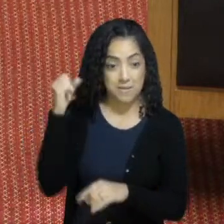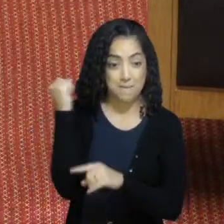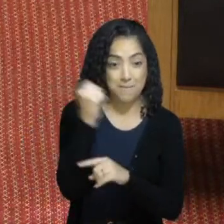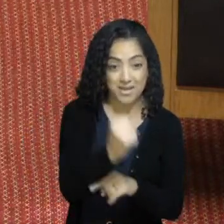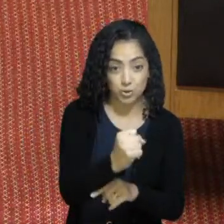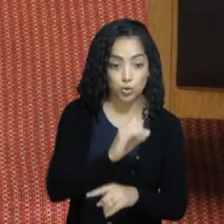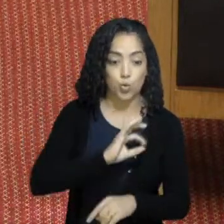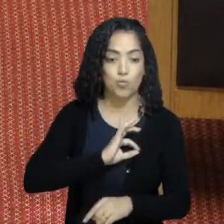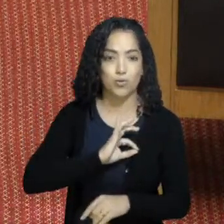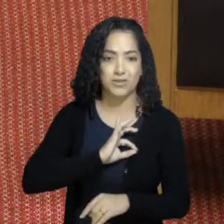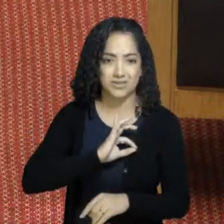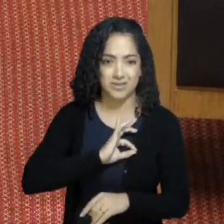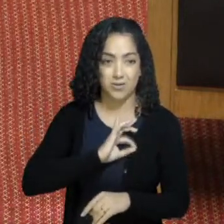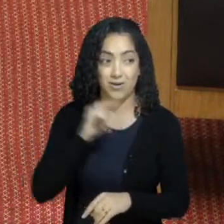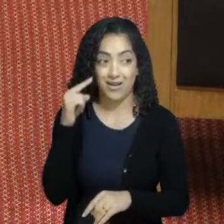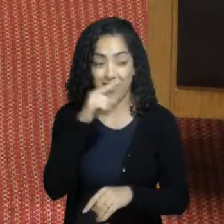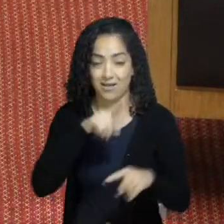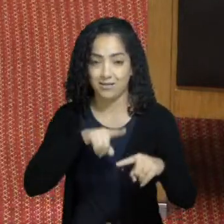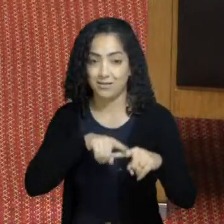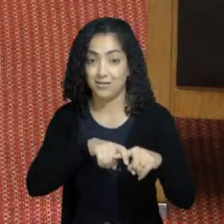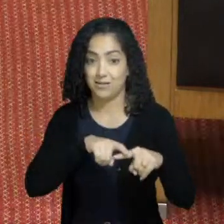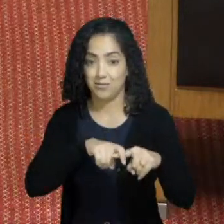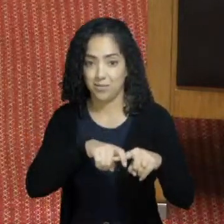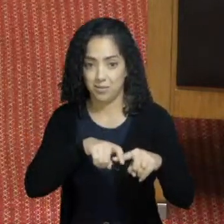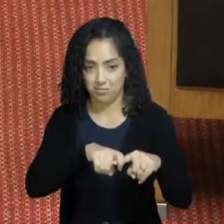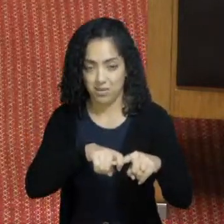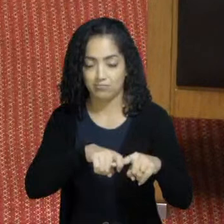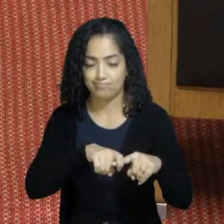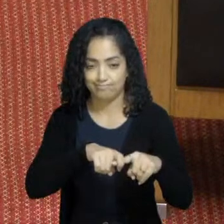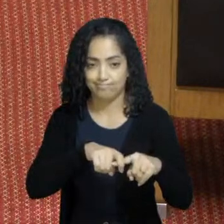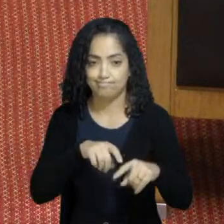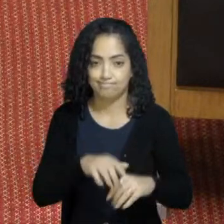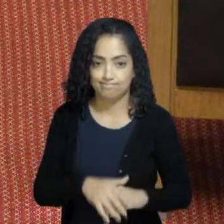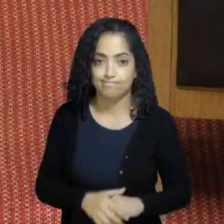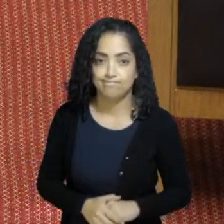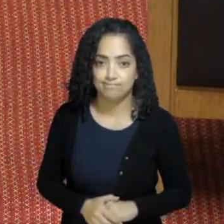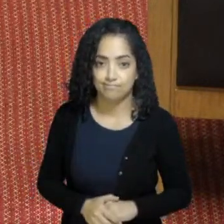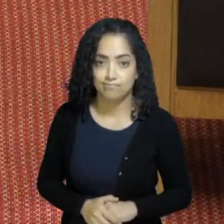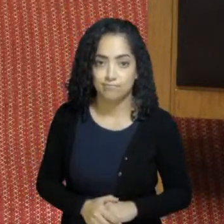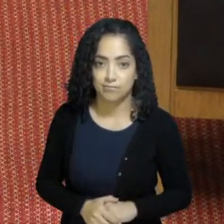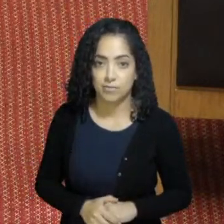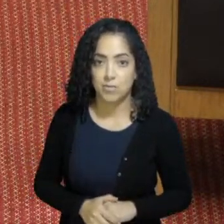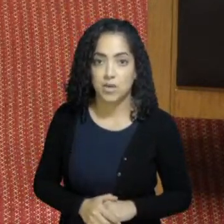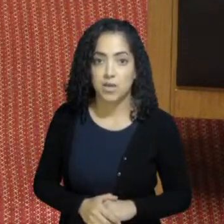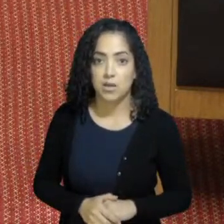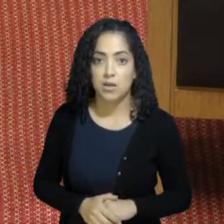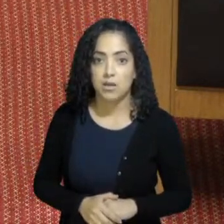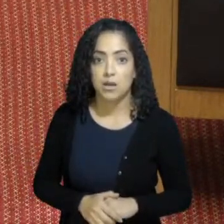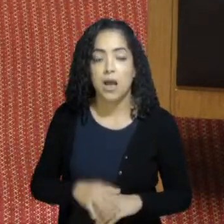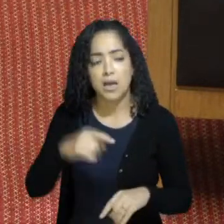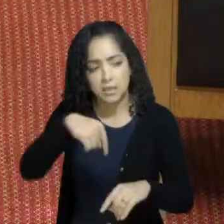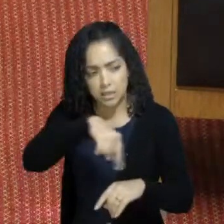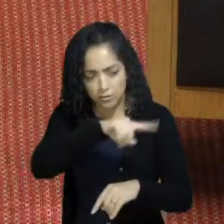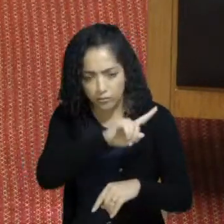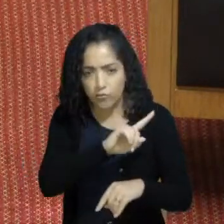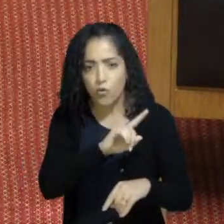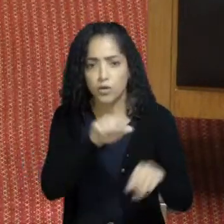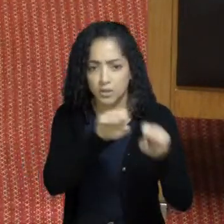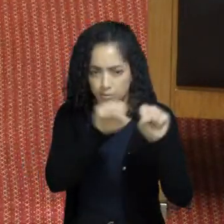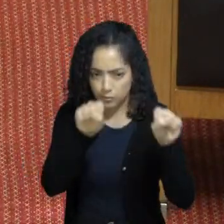militar em Itapema foi passar férias no sistema socioeducativo de Santa